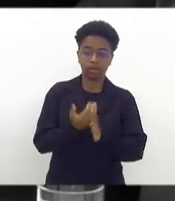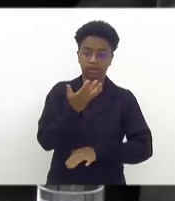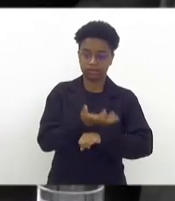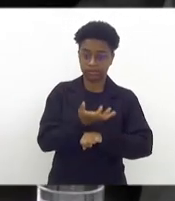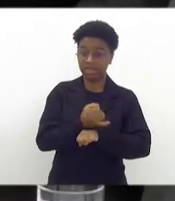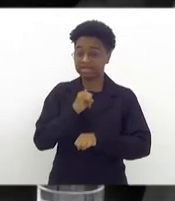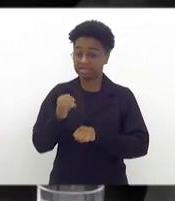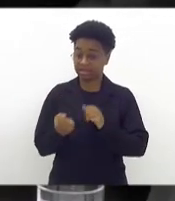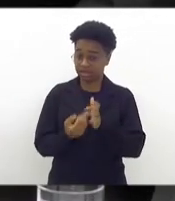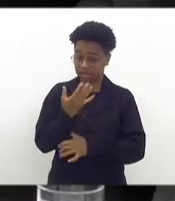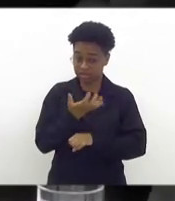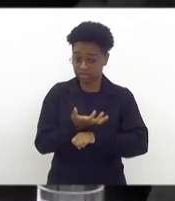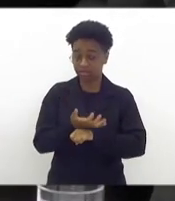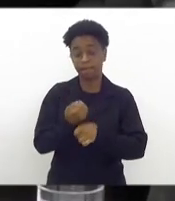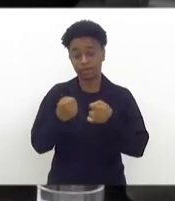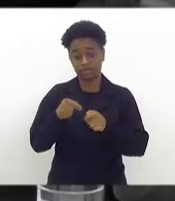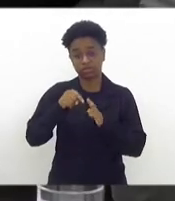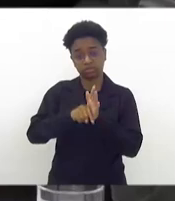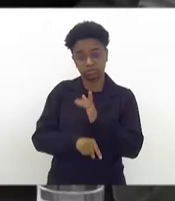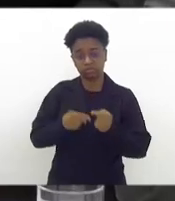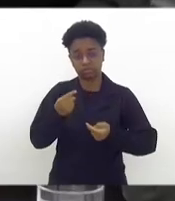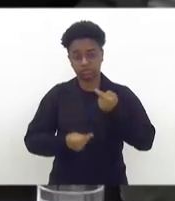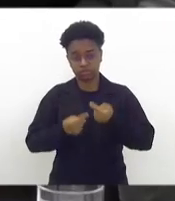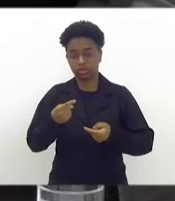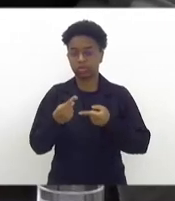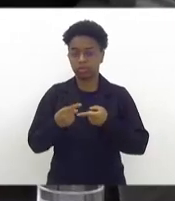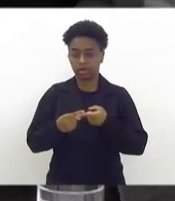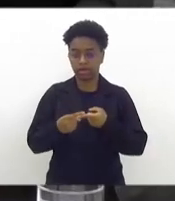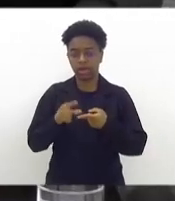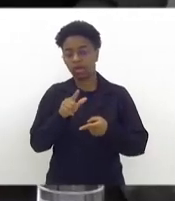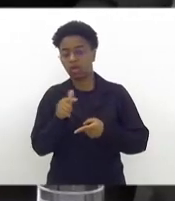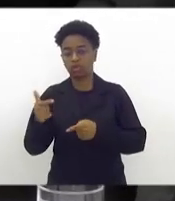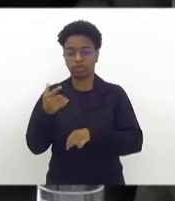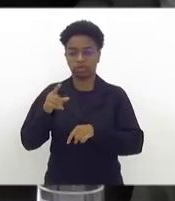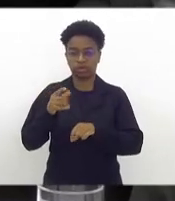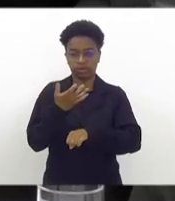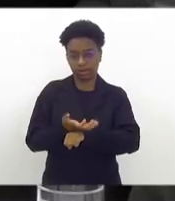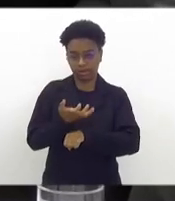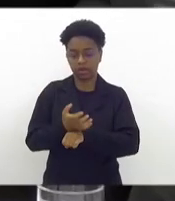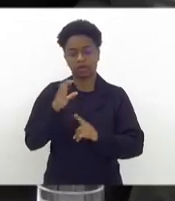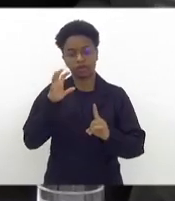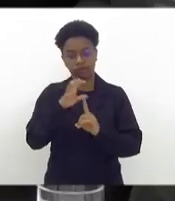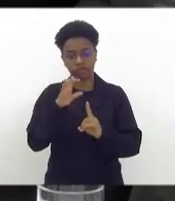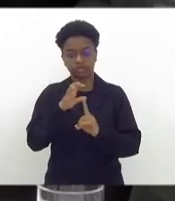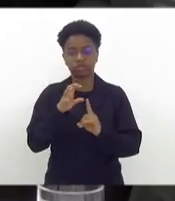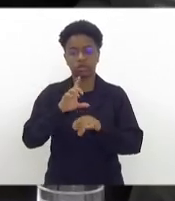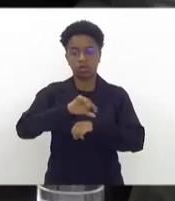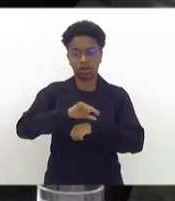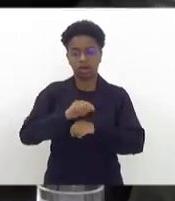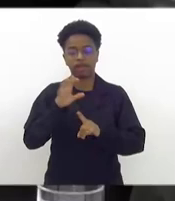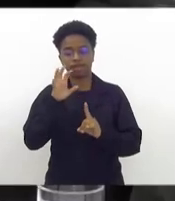teria que fazer uma discussão mais aprofundada, porque é mais um componente curricular que impacta na carga horária, que impacta nas